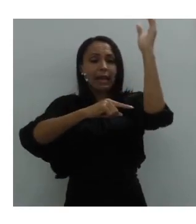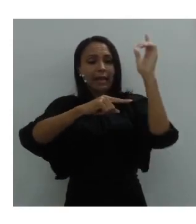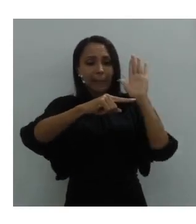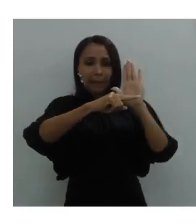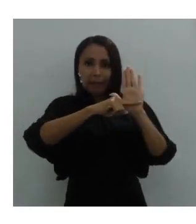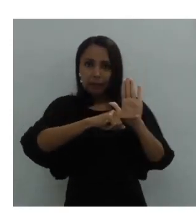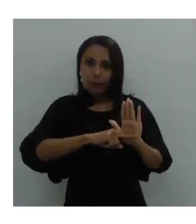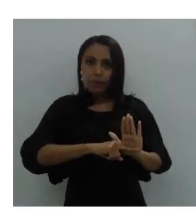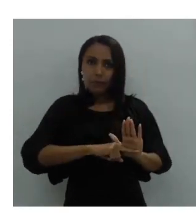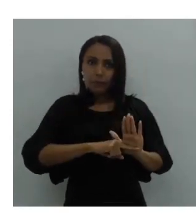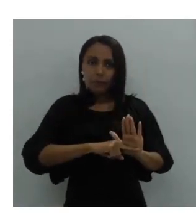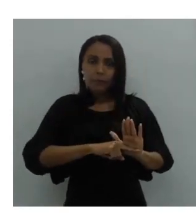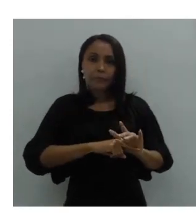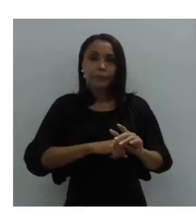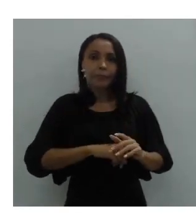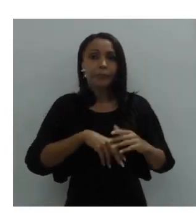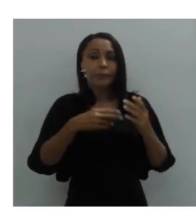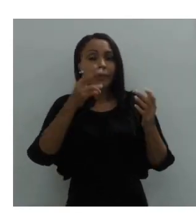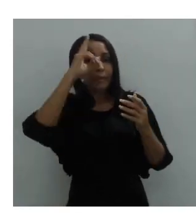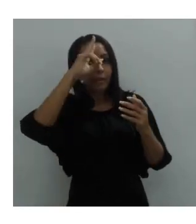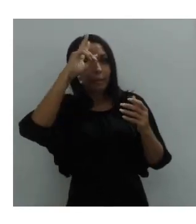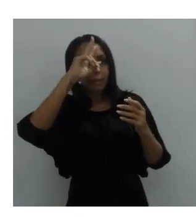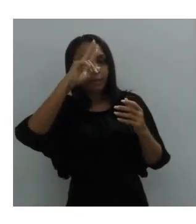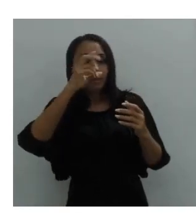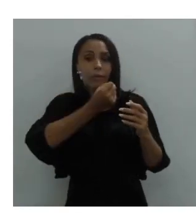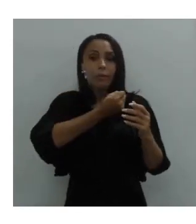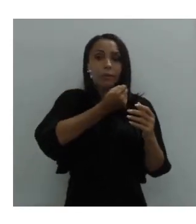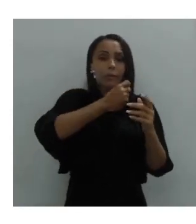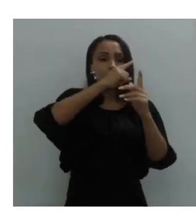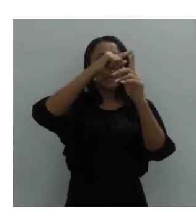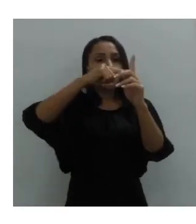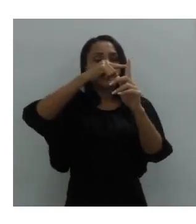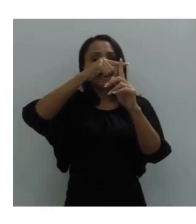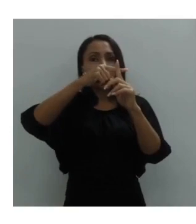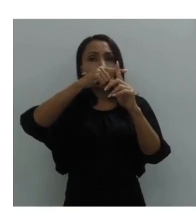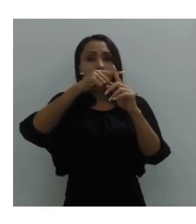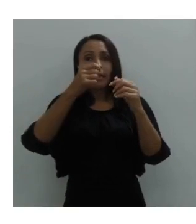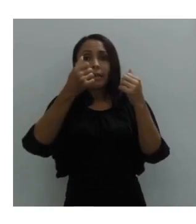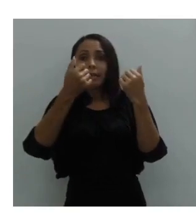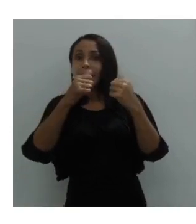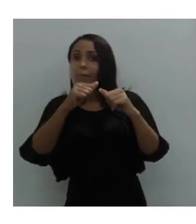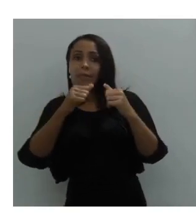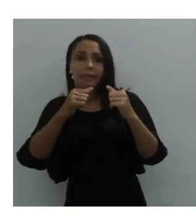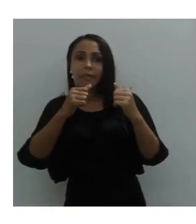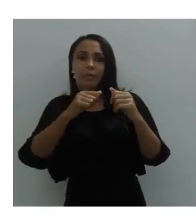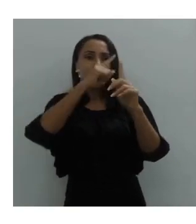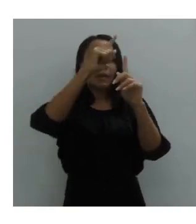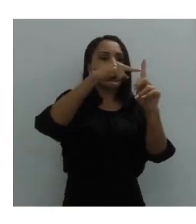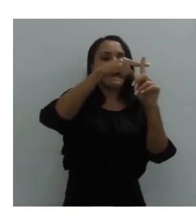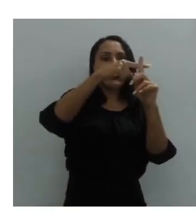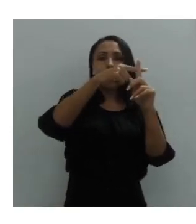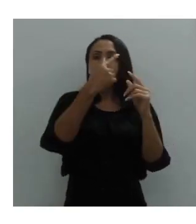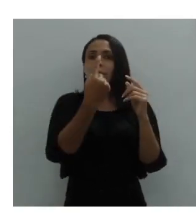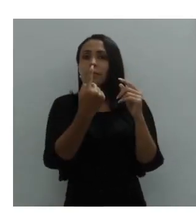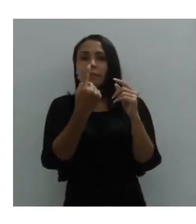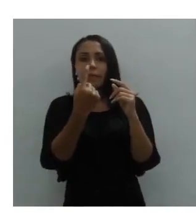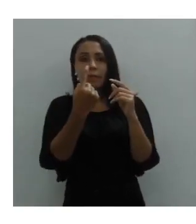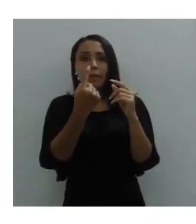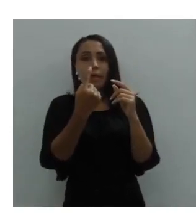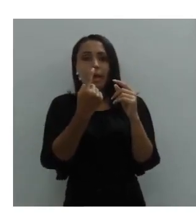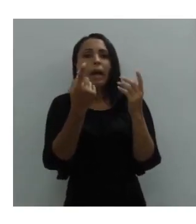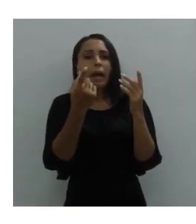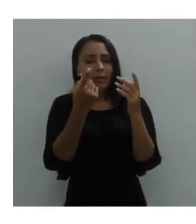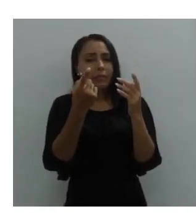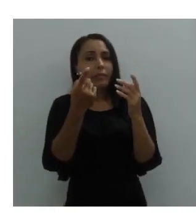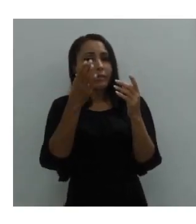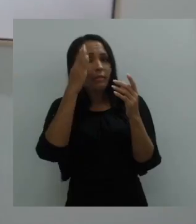positivo, só lembrando, quando o número é positivo, não é necessário colocar o sinal de mais. Subentende-se que, quando o número